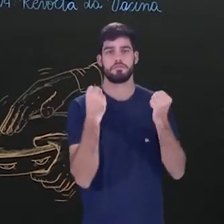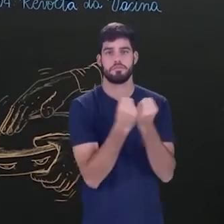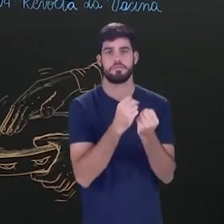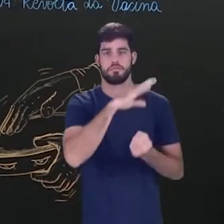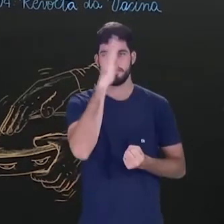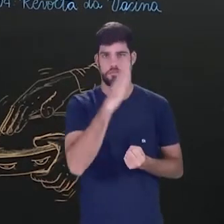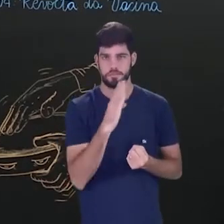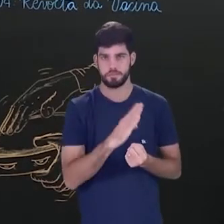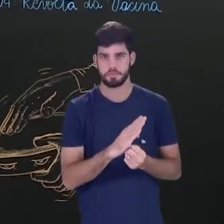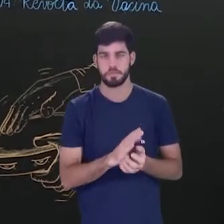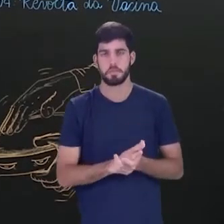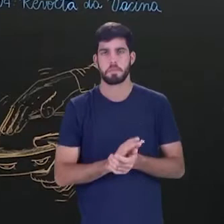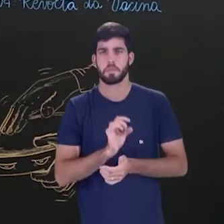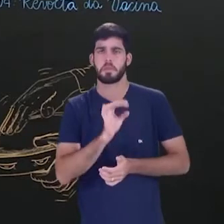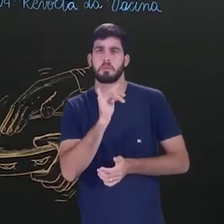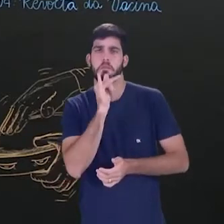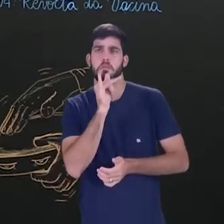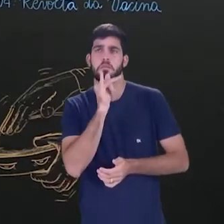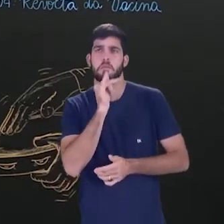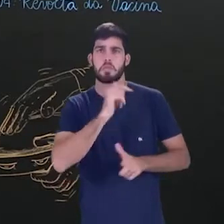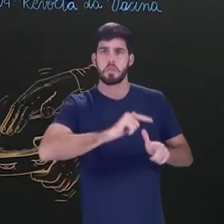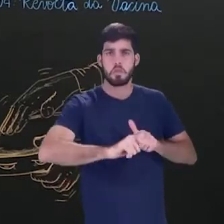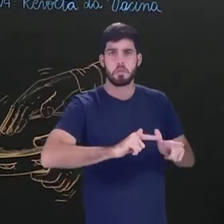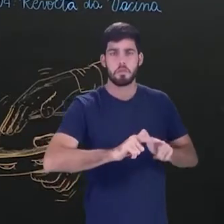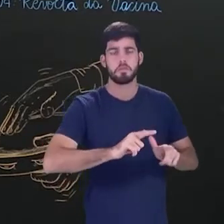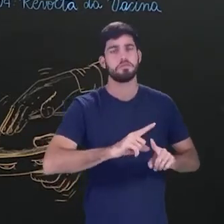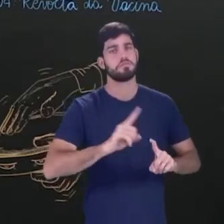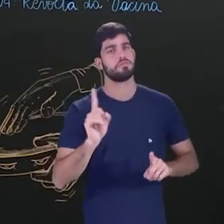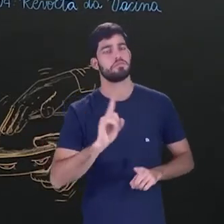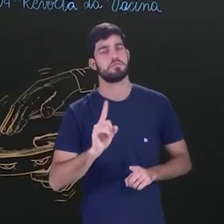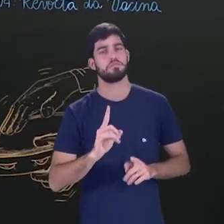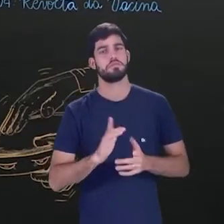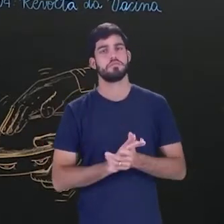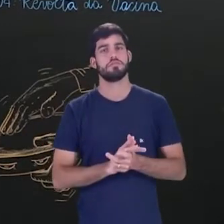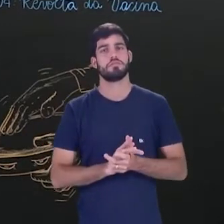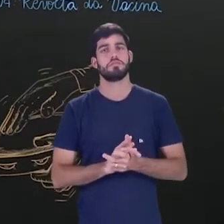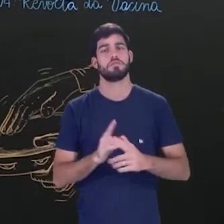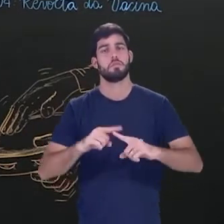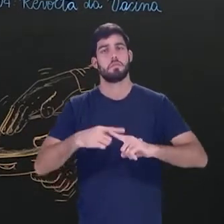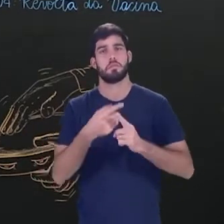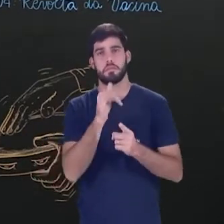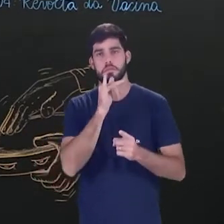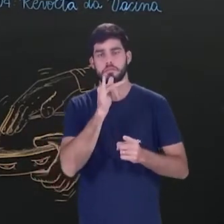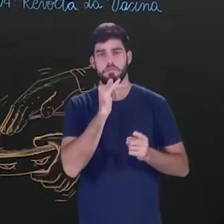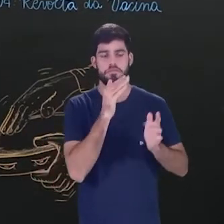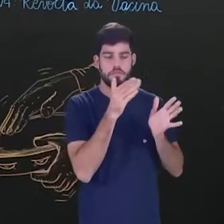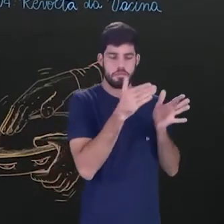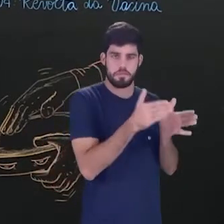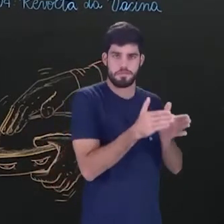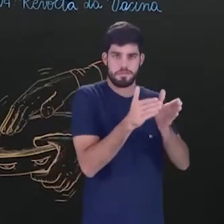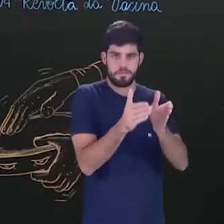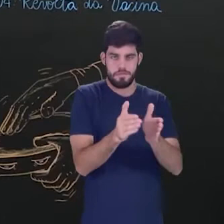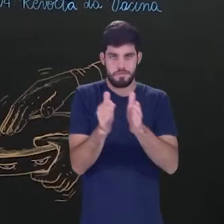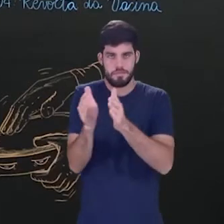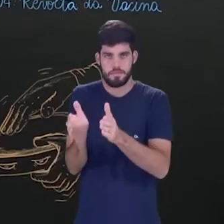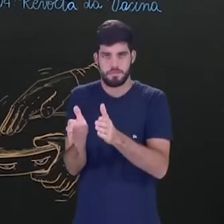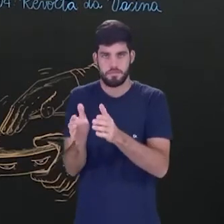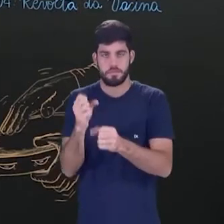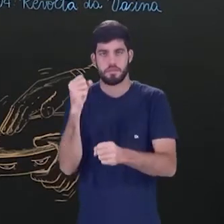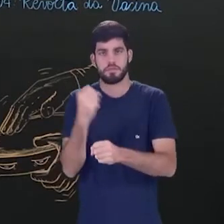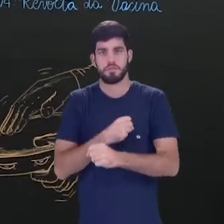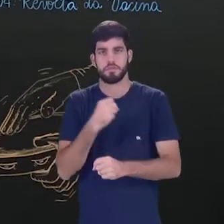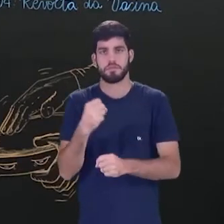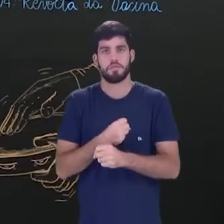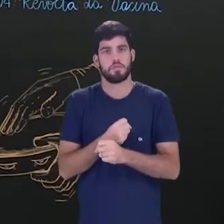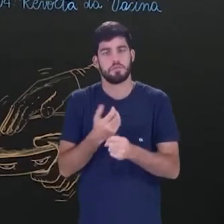brasileira. Ela não era só uma forma de trabalho, tá? Ela tinha toda a divisão de classes, era construída com